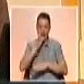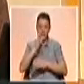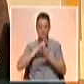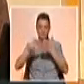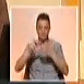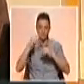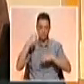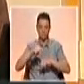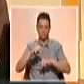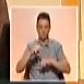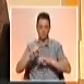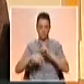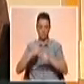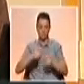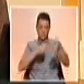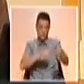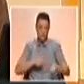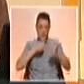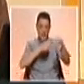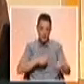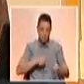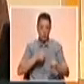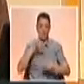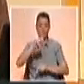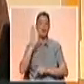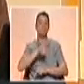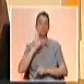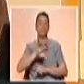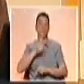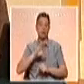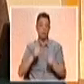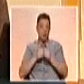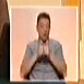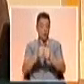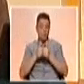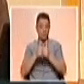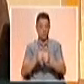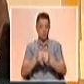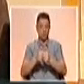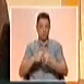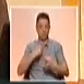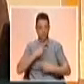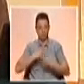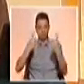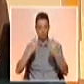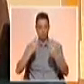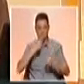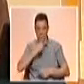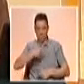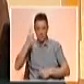a questão do uso eficiente na agricultura, a questão da poluição. Portanto, tentamos também dar algum acompanhamento. Muitas denúncias que nos chegam